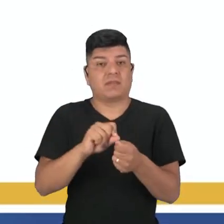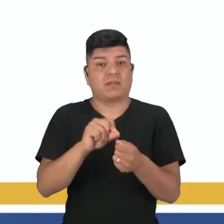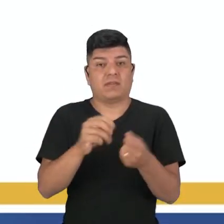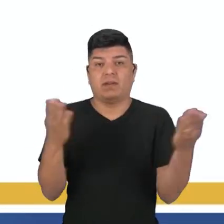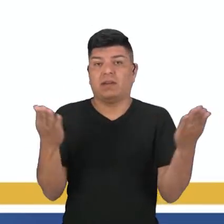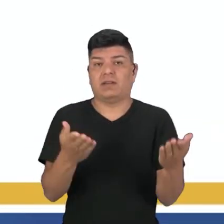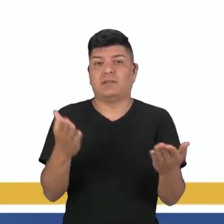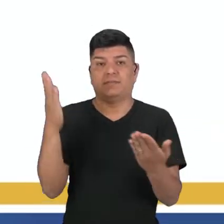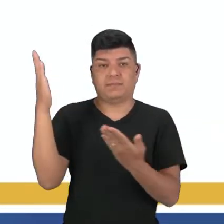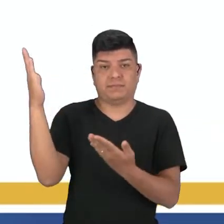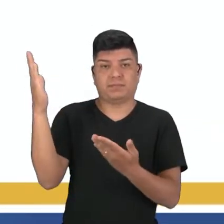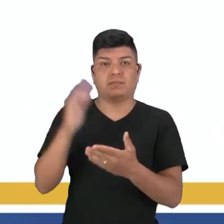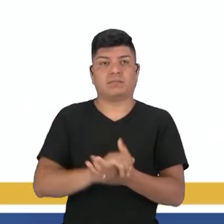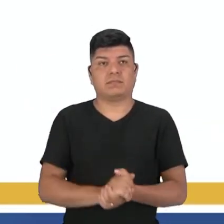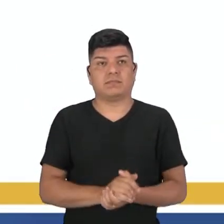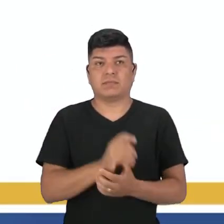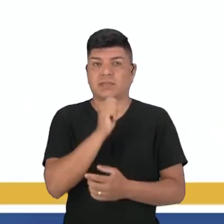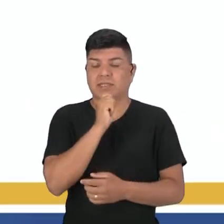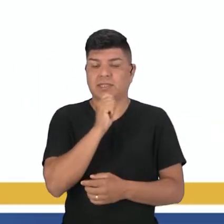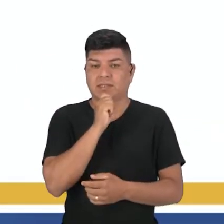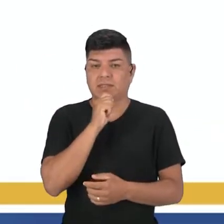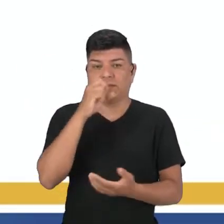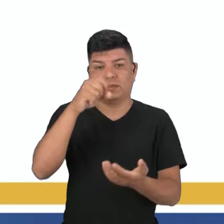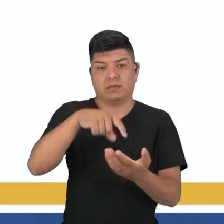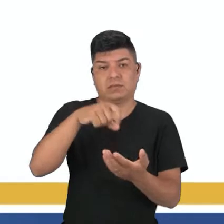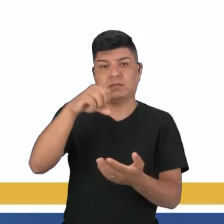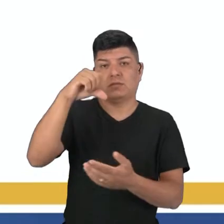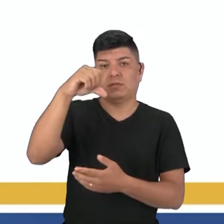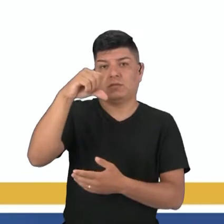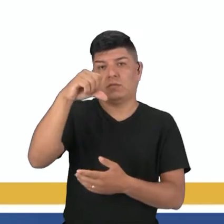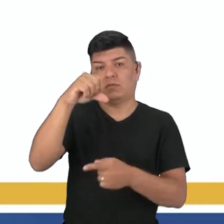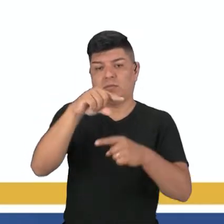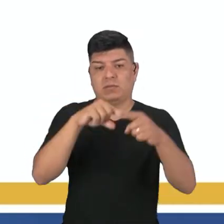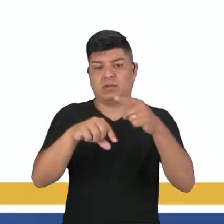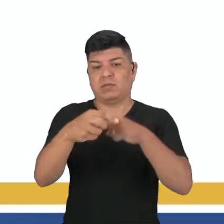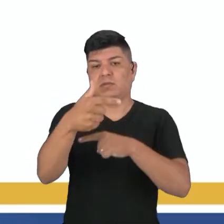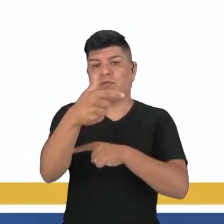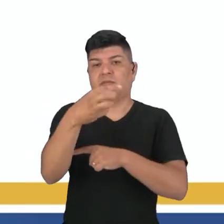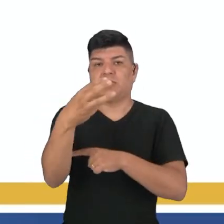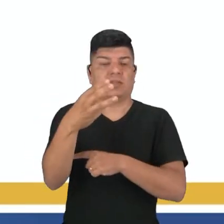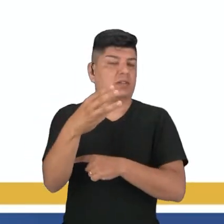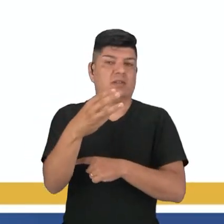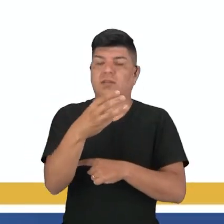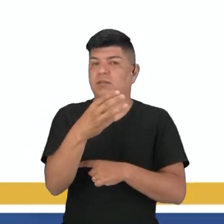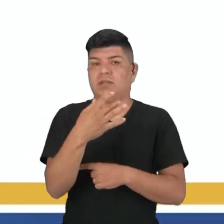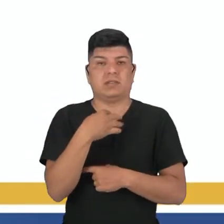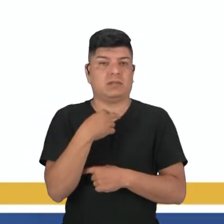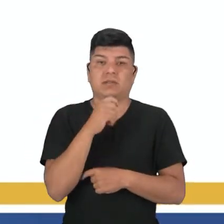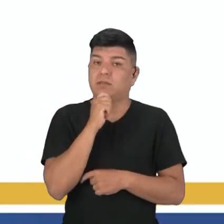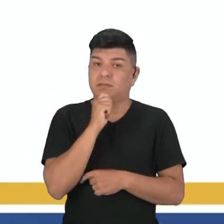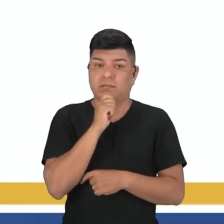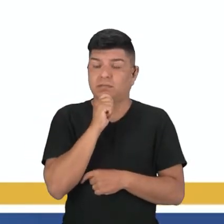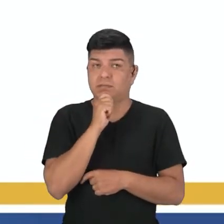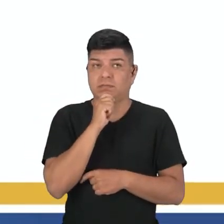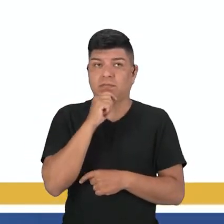isso agora. Ainda sobrou 9. 9 não dá para dividir por 23. Baixa ali o meu